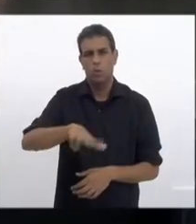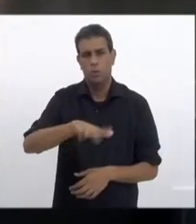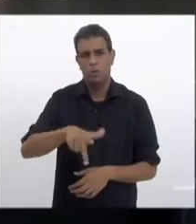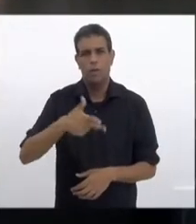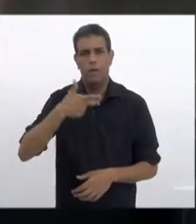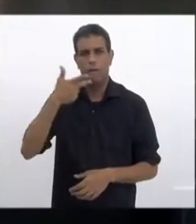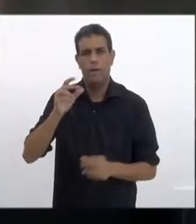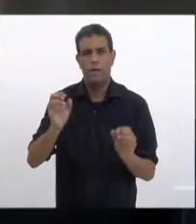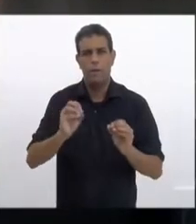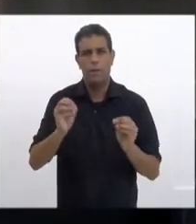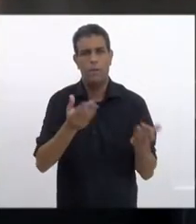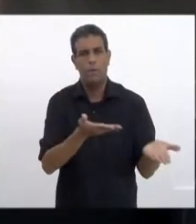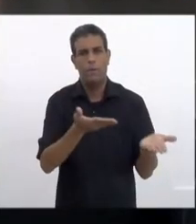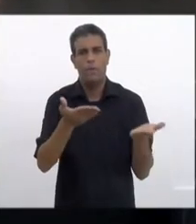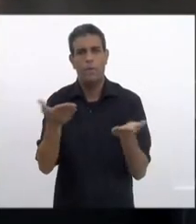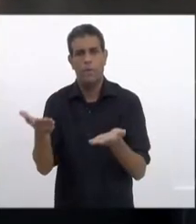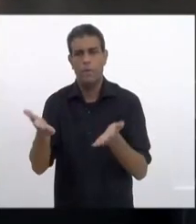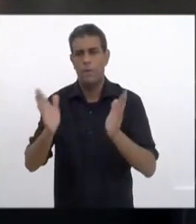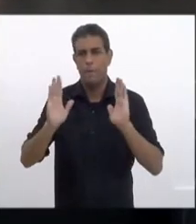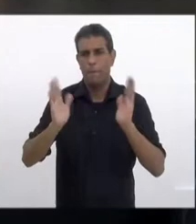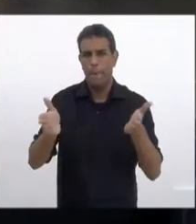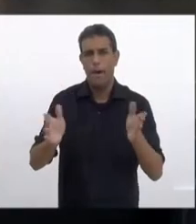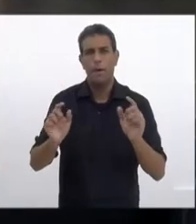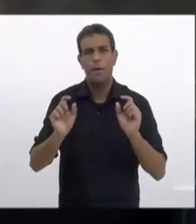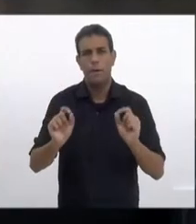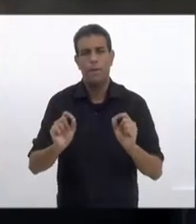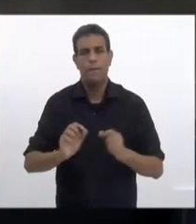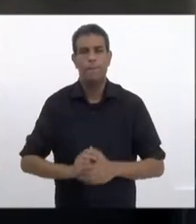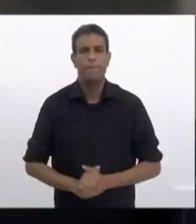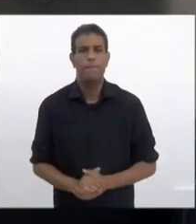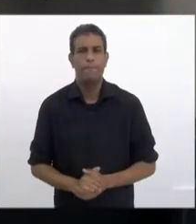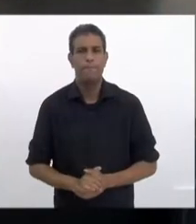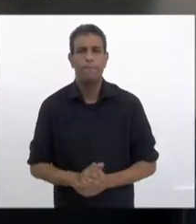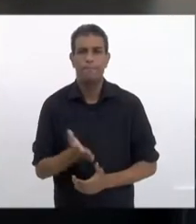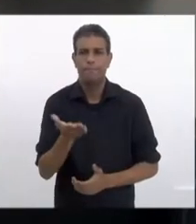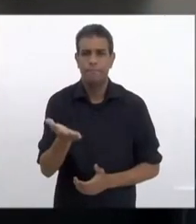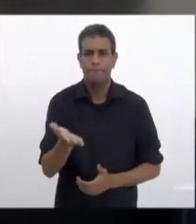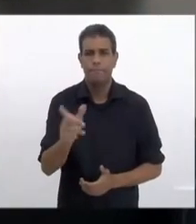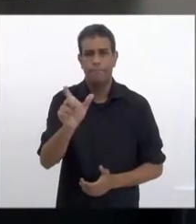deputados, eu já vou passar já a palavra para